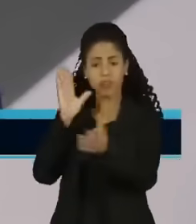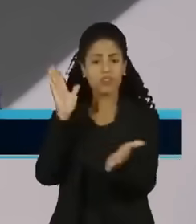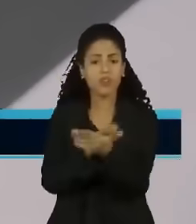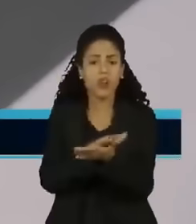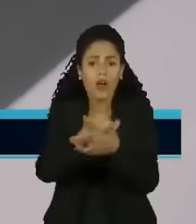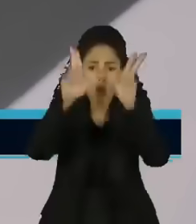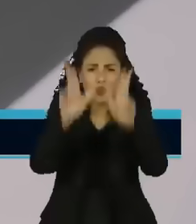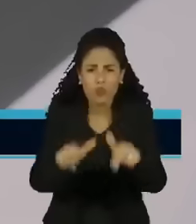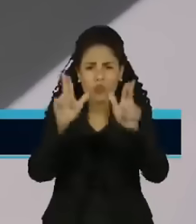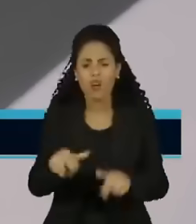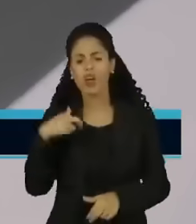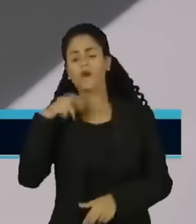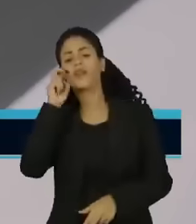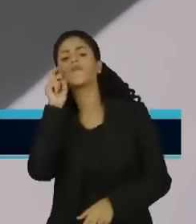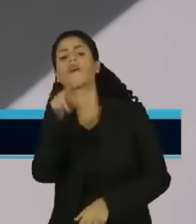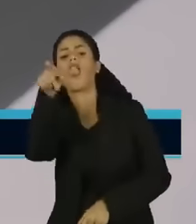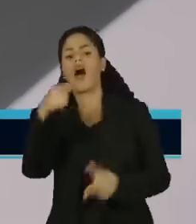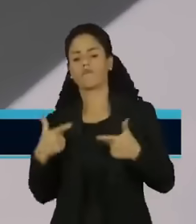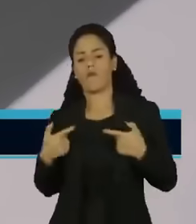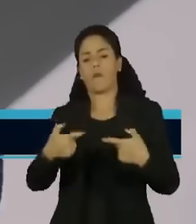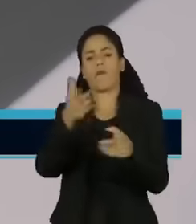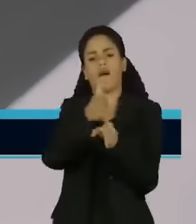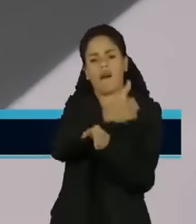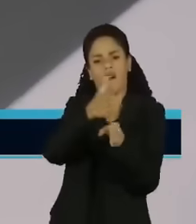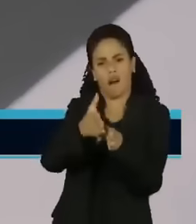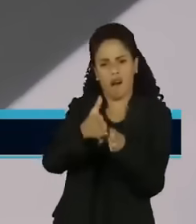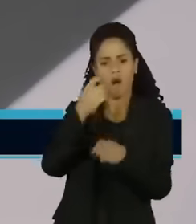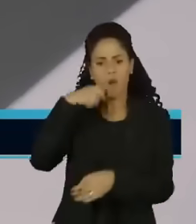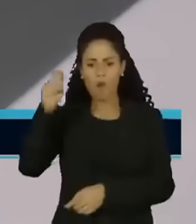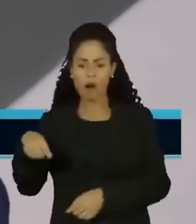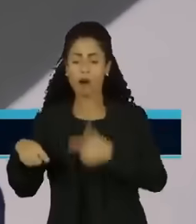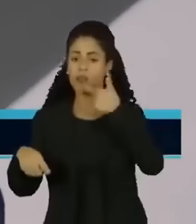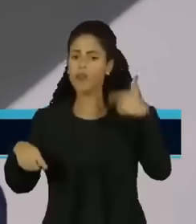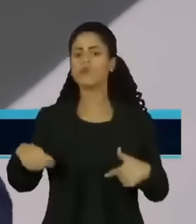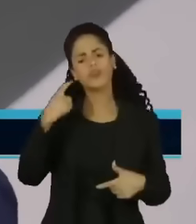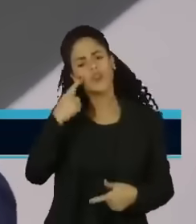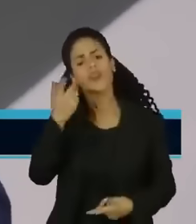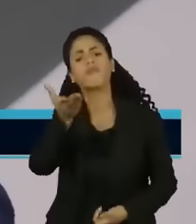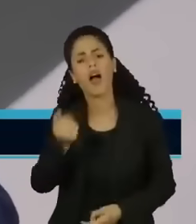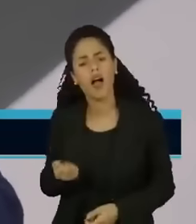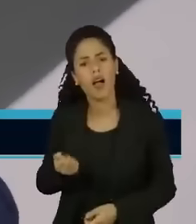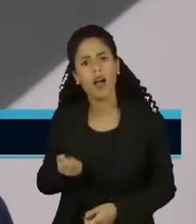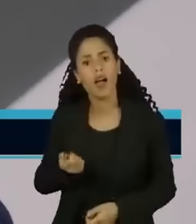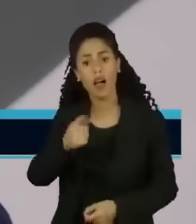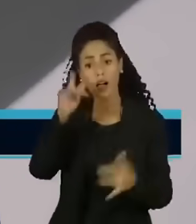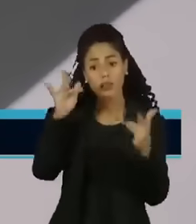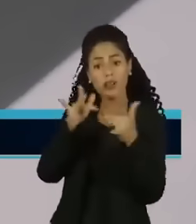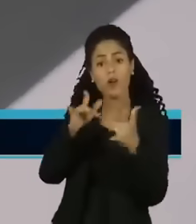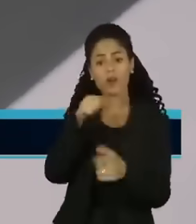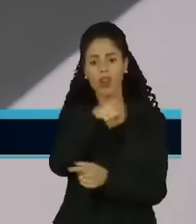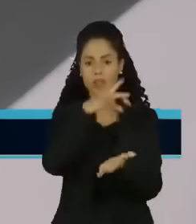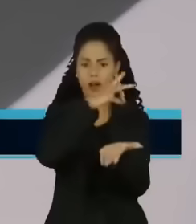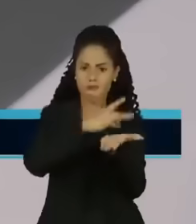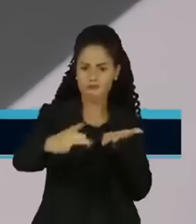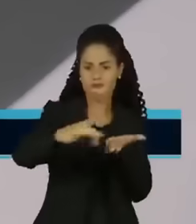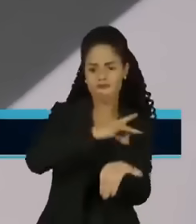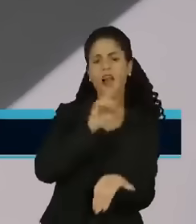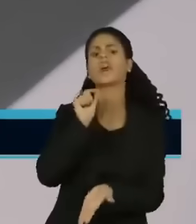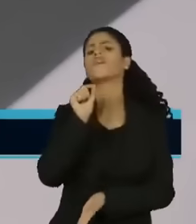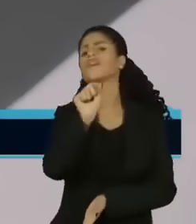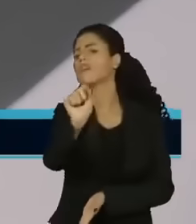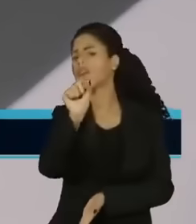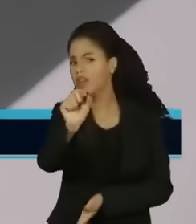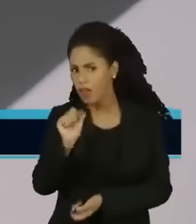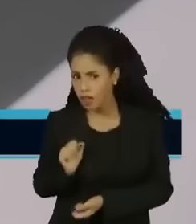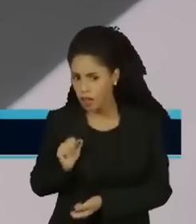ver ele lá na guerra da fronteira Ucrânia-Rússia, porque ele usa a linguagem de eu estou em contato com o inimigo. Quem é o inimigo? Quem